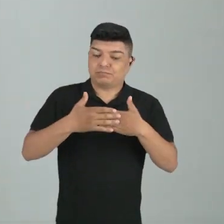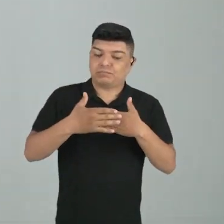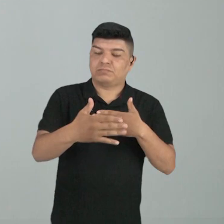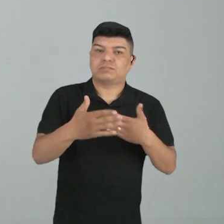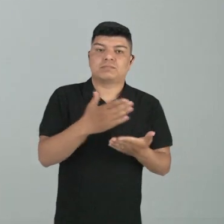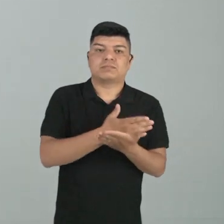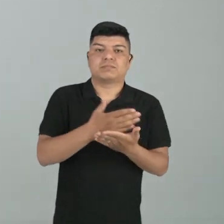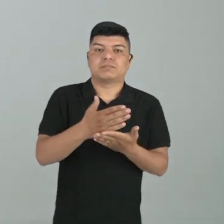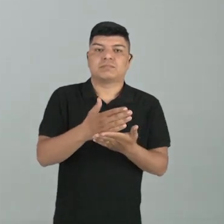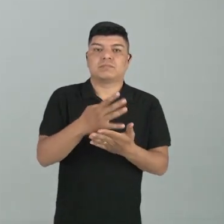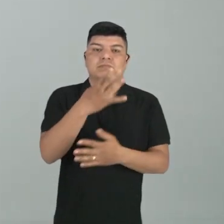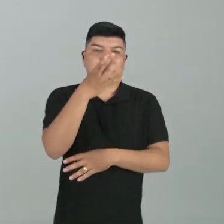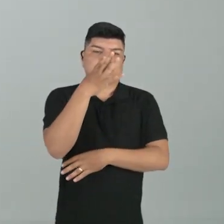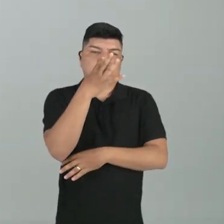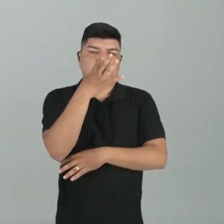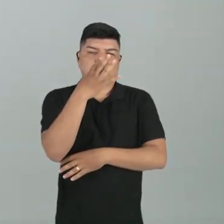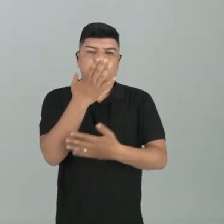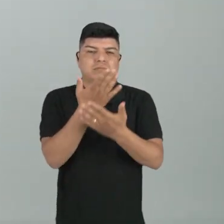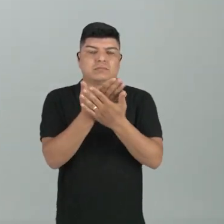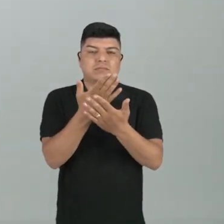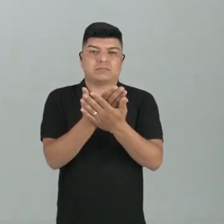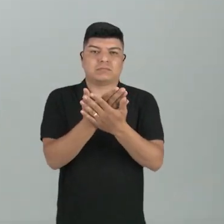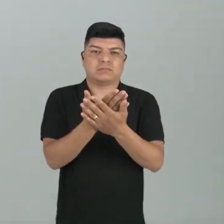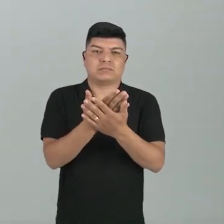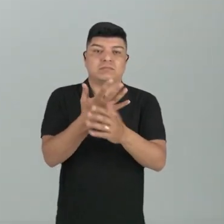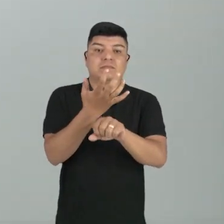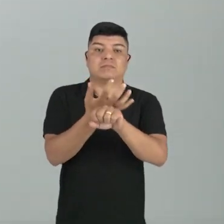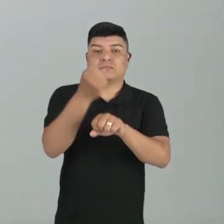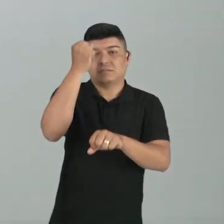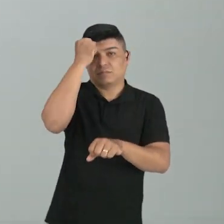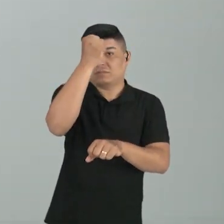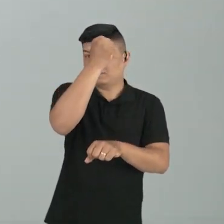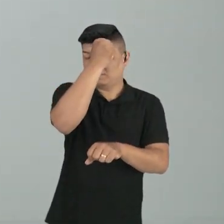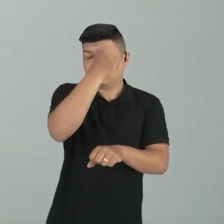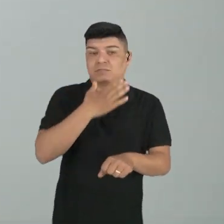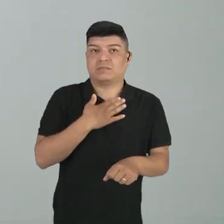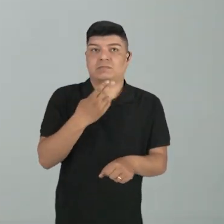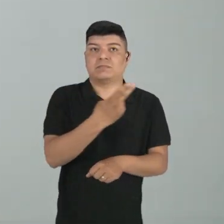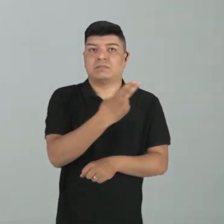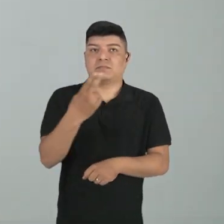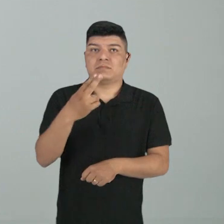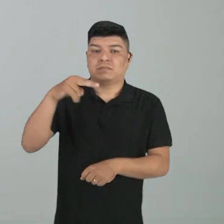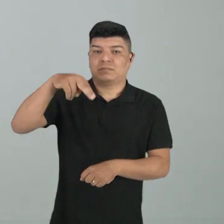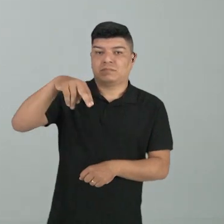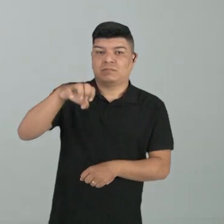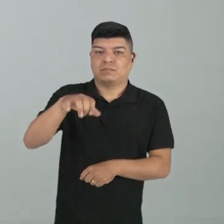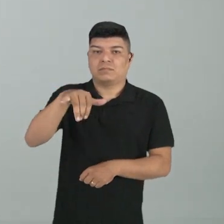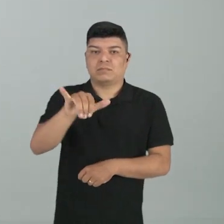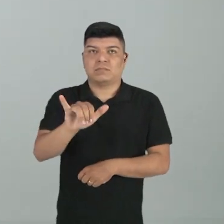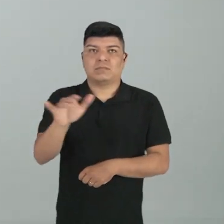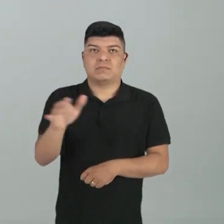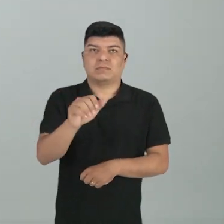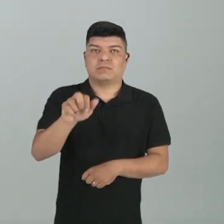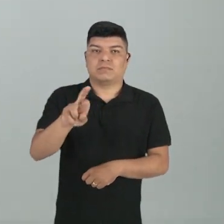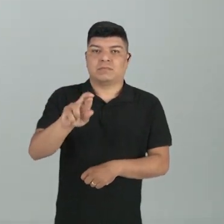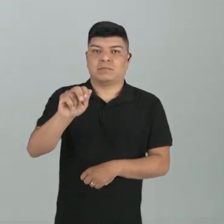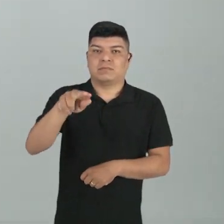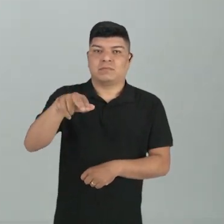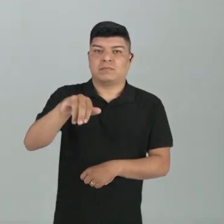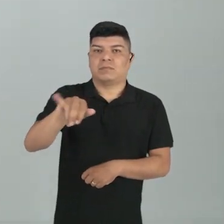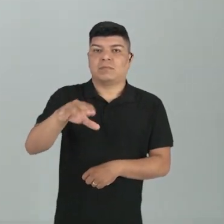começa a acompanhar a aula de Sociologia. Eu sou o professor Ney Araújo, professor da Rede Pública